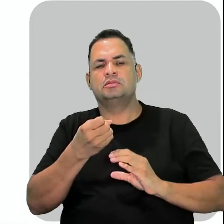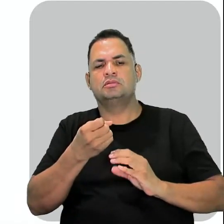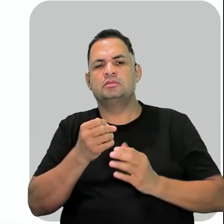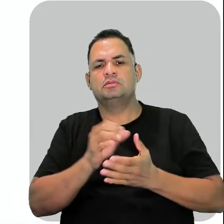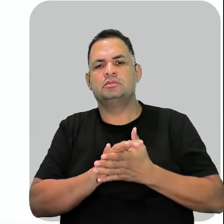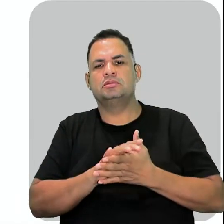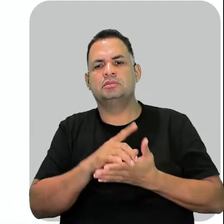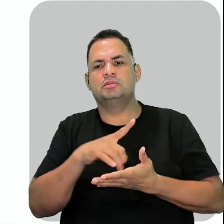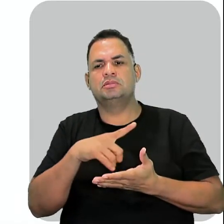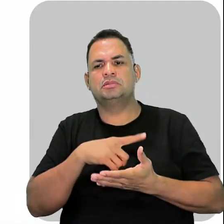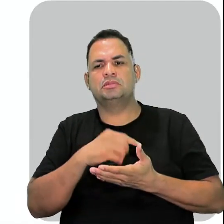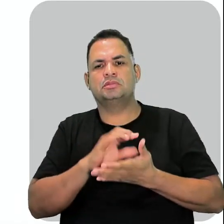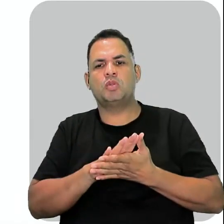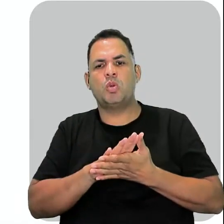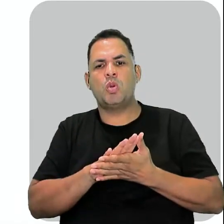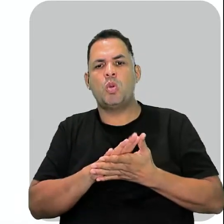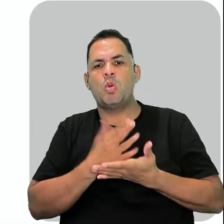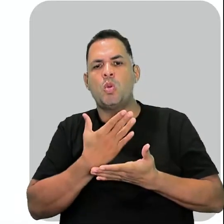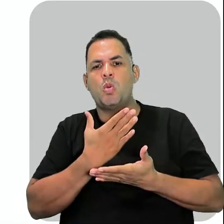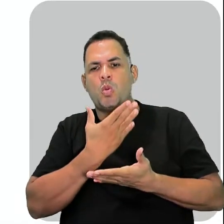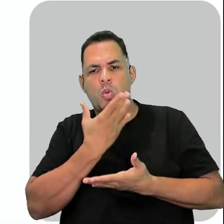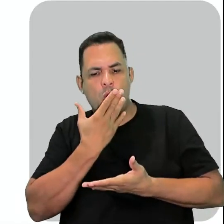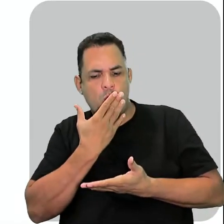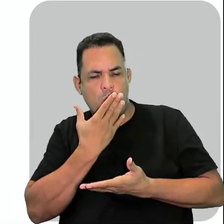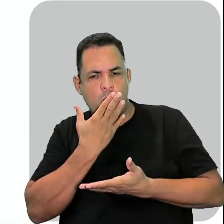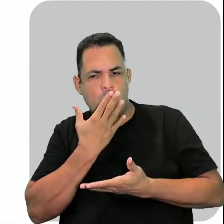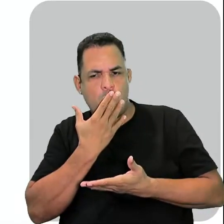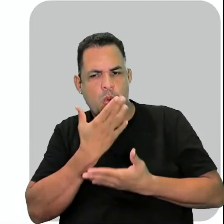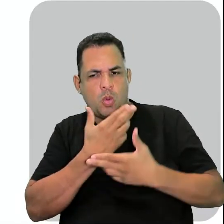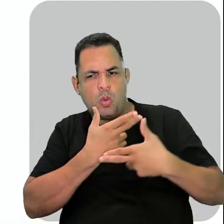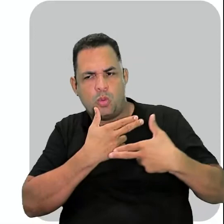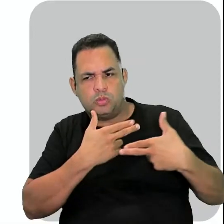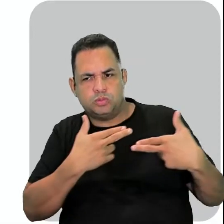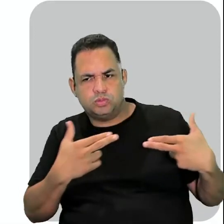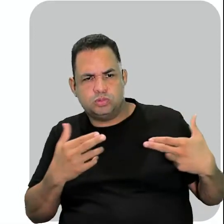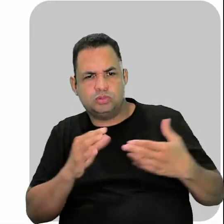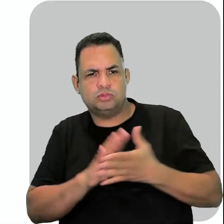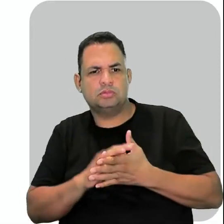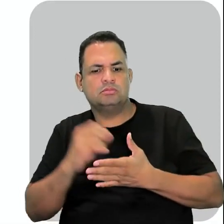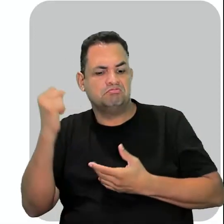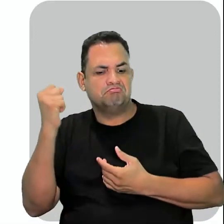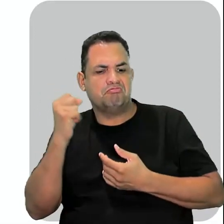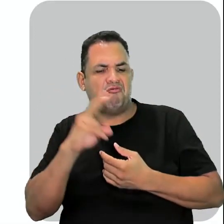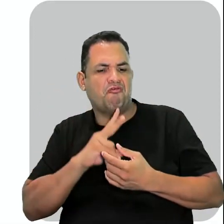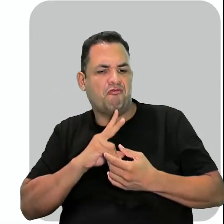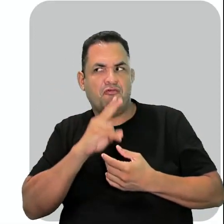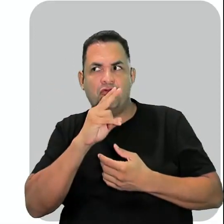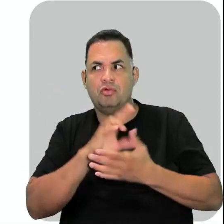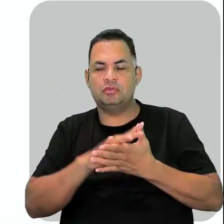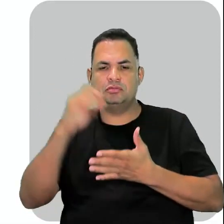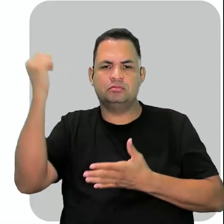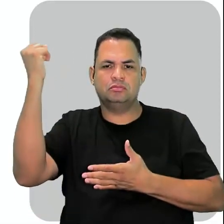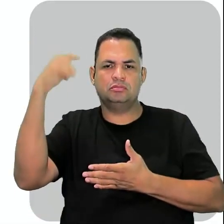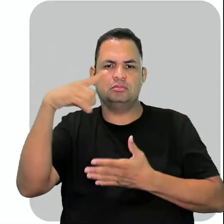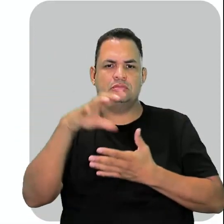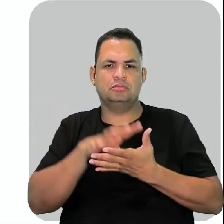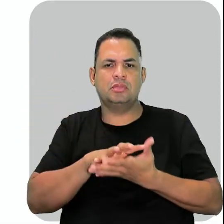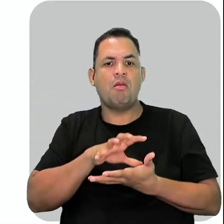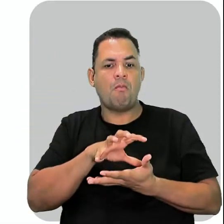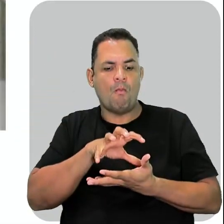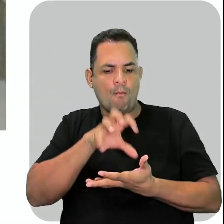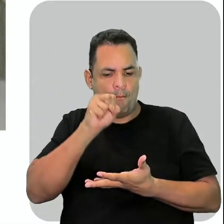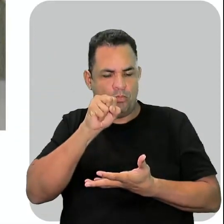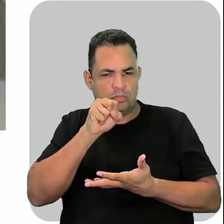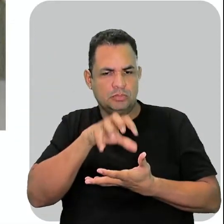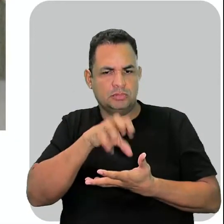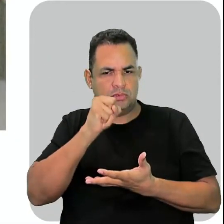maior intensidade nas cores, é mais resistente à luz solar e tem uma grande absorção também de